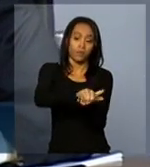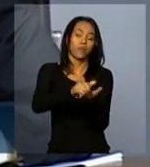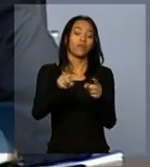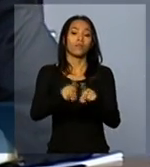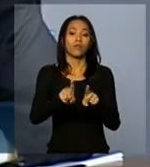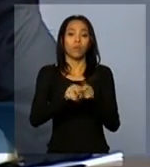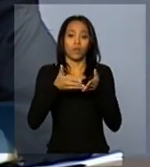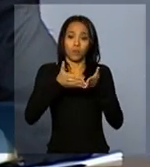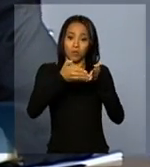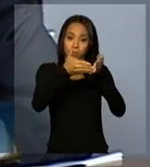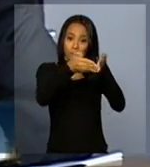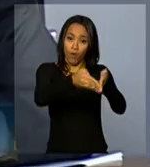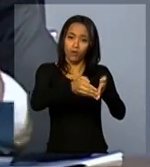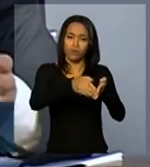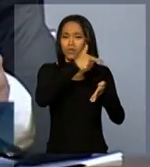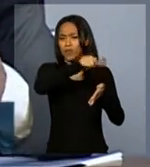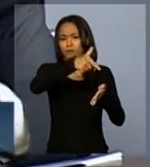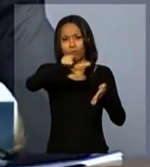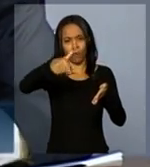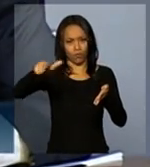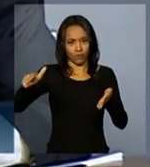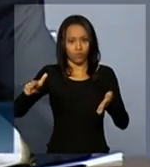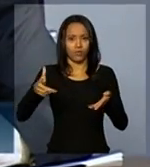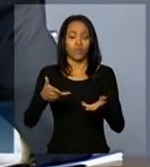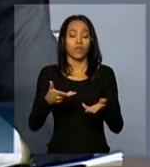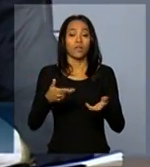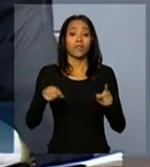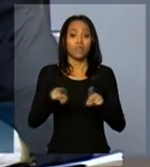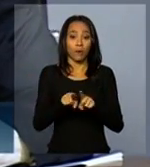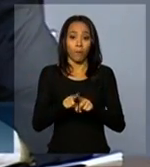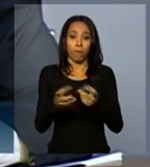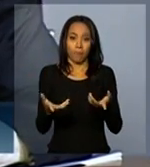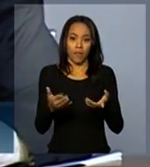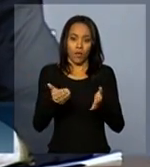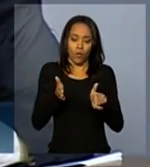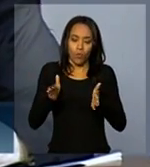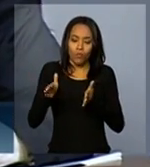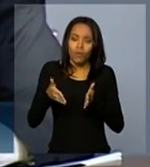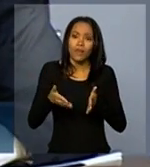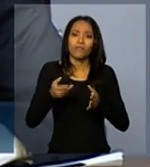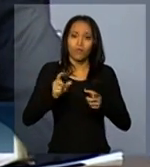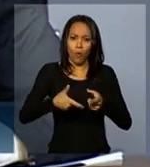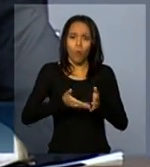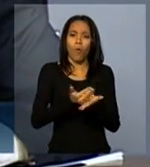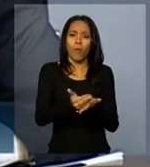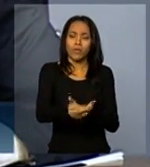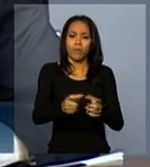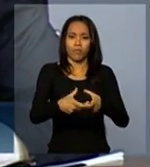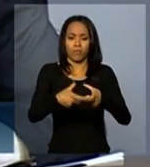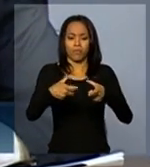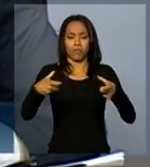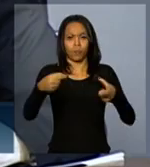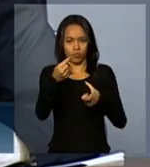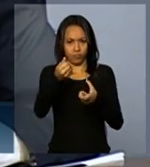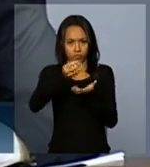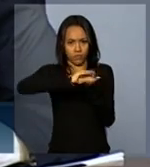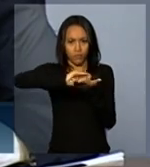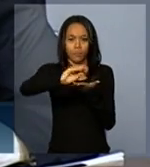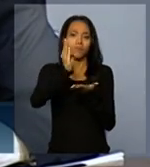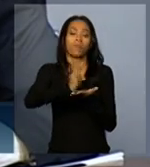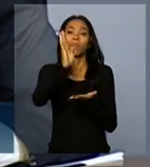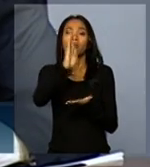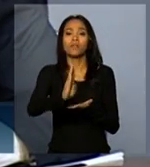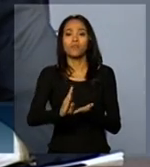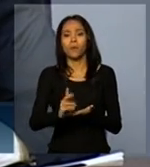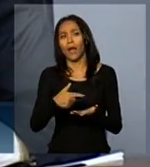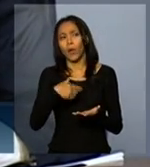os portos e assim por diante. Então, a trajetória do investimento no Brasil é crescente, não ouso sugerir